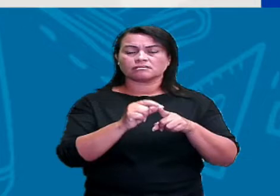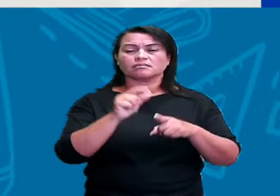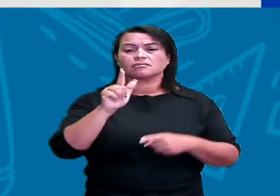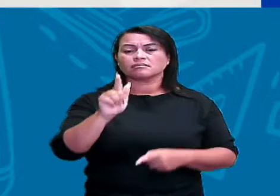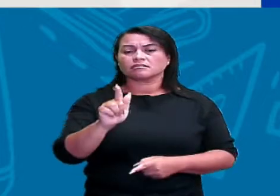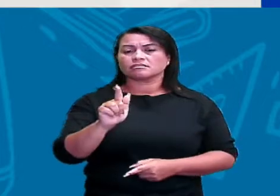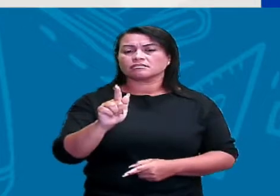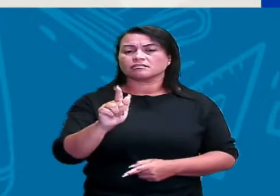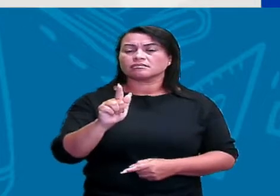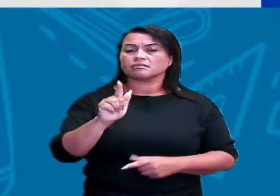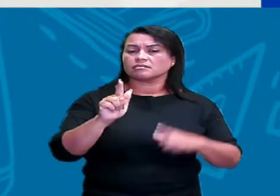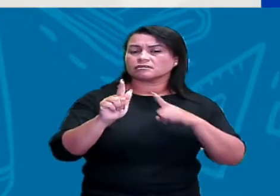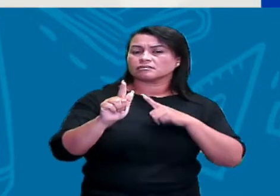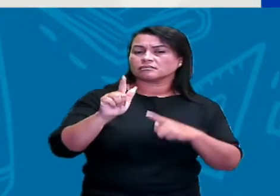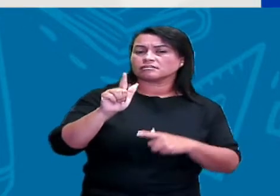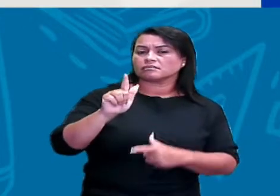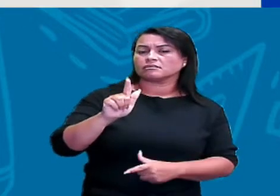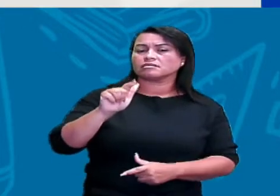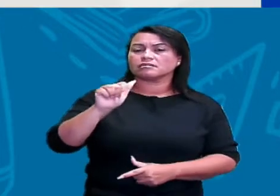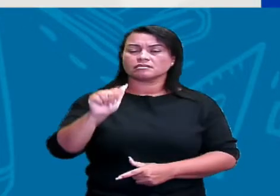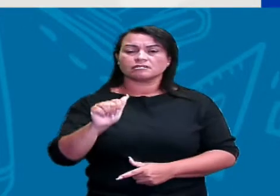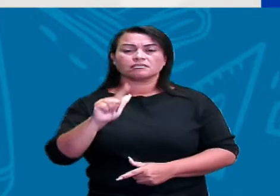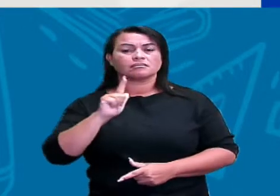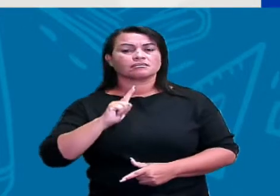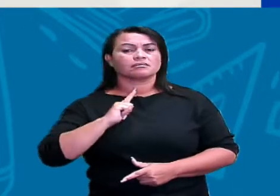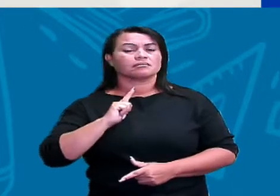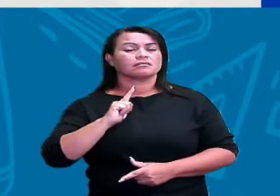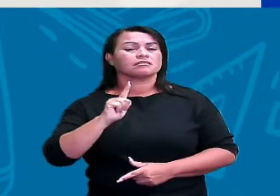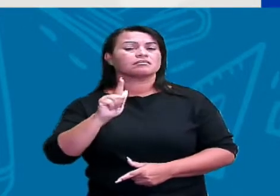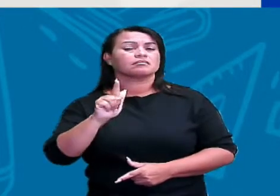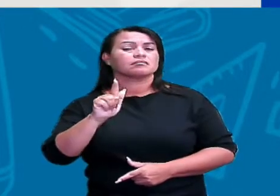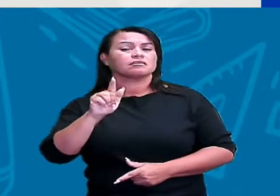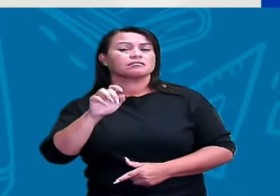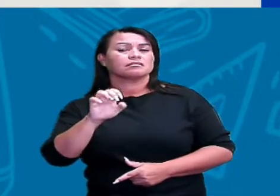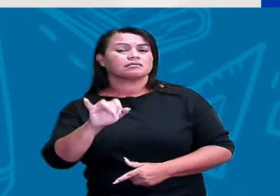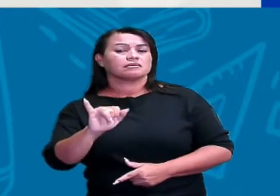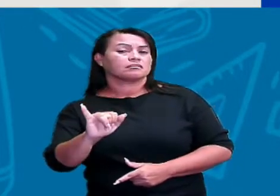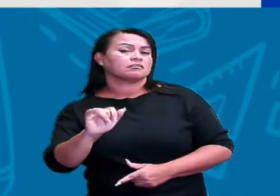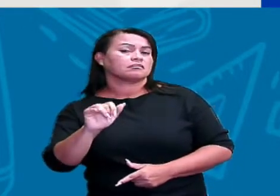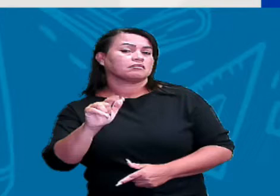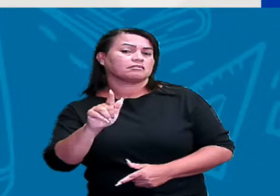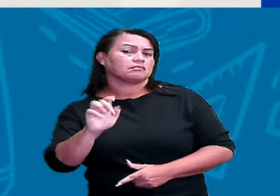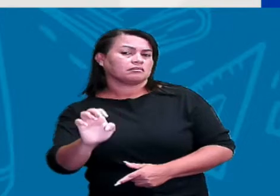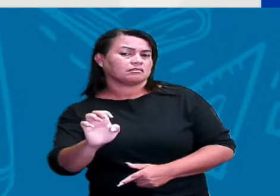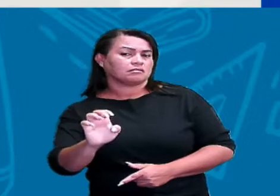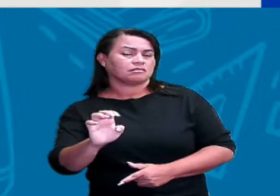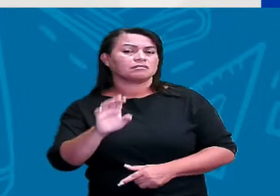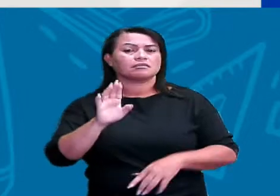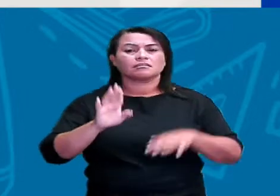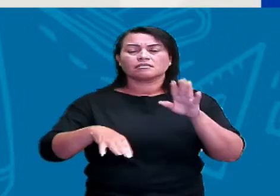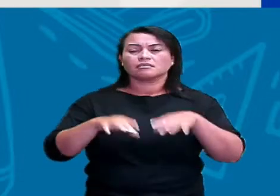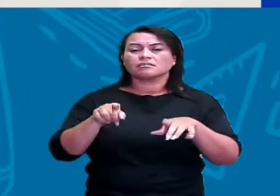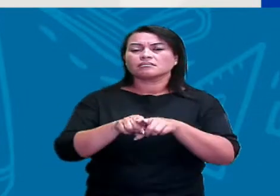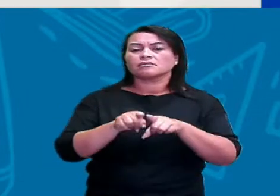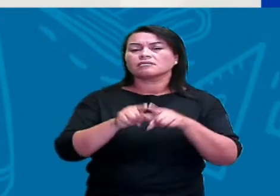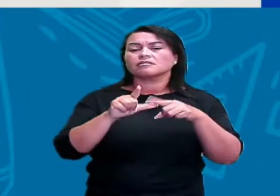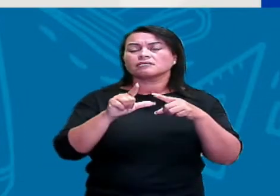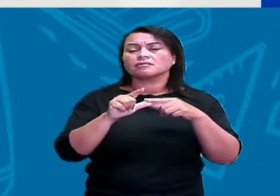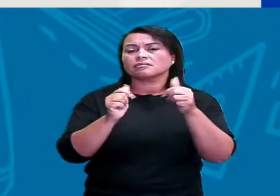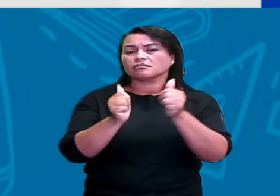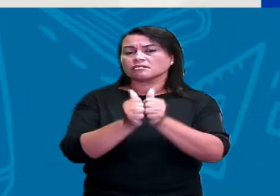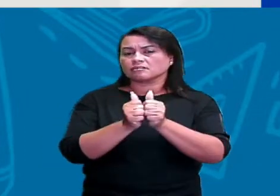G e ela tem o J. E dependendo da letra que esteja acompanhando, ela vai apresentar um som ou